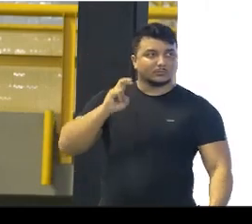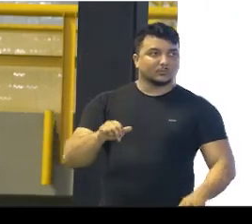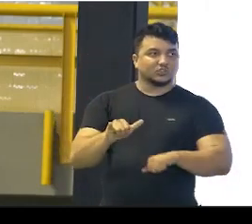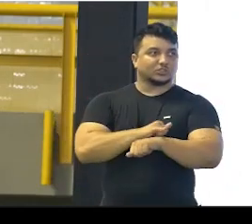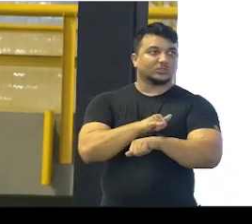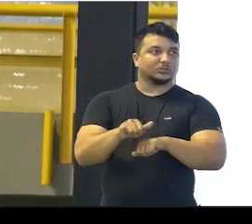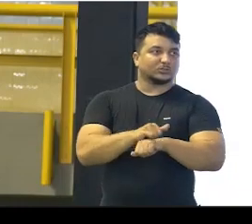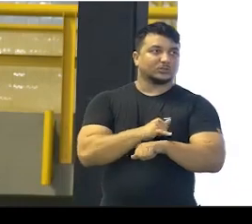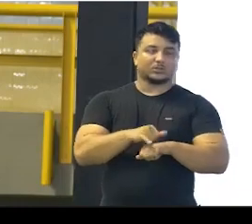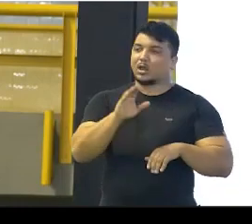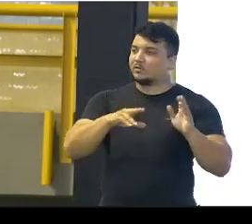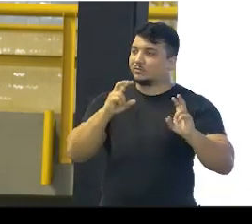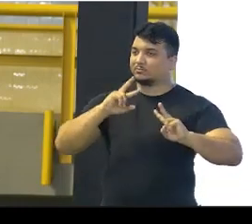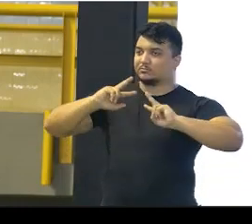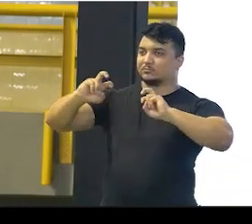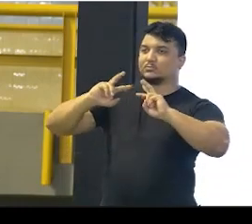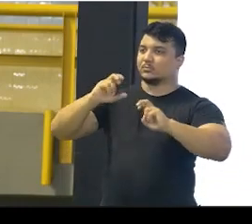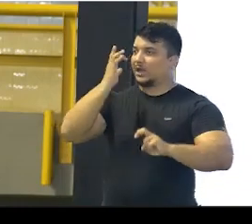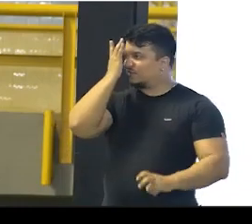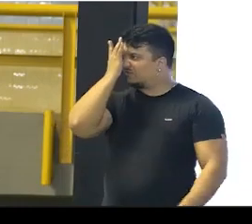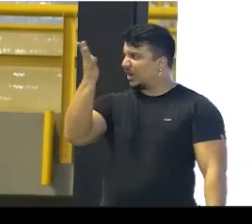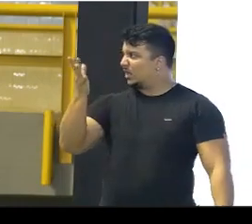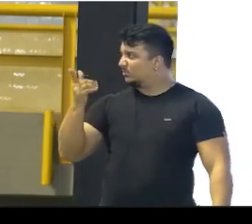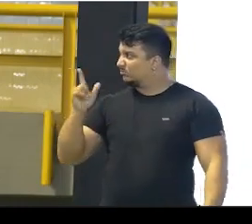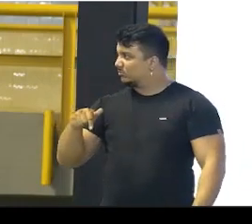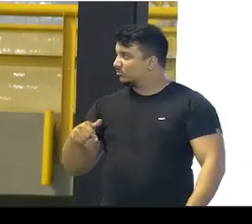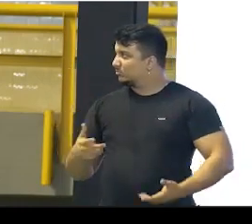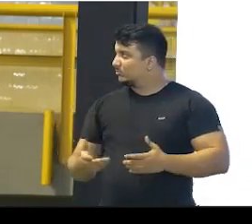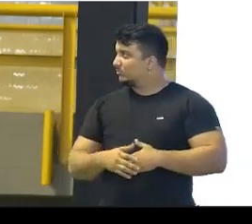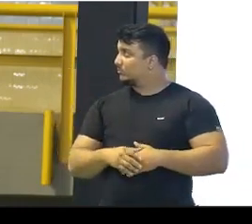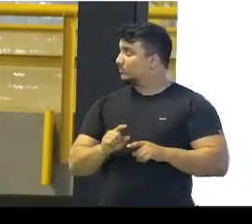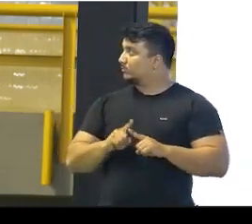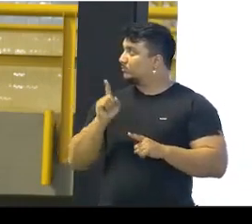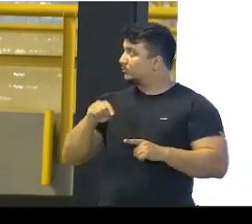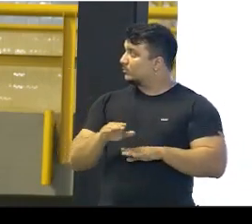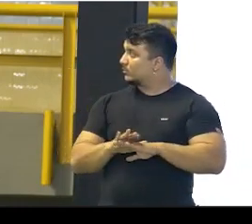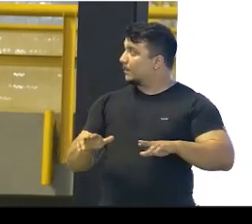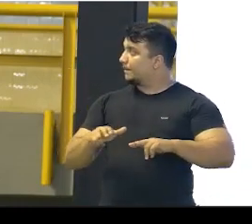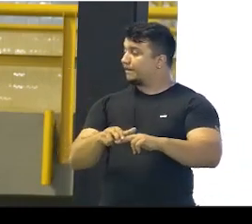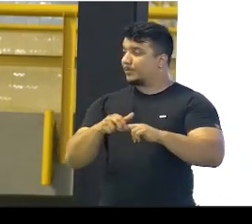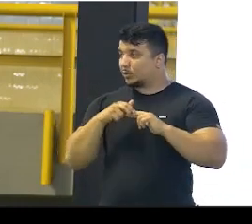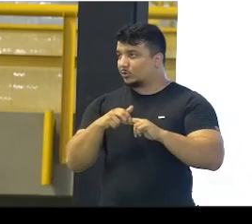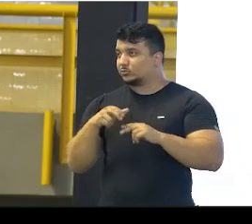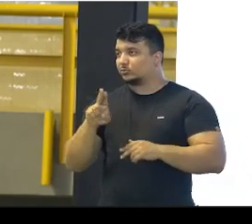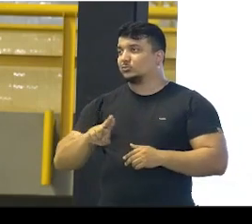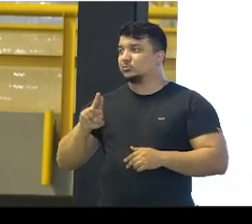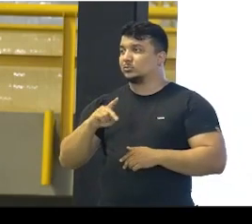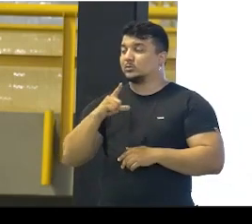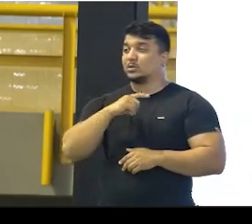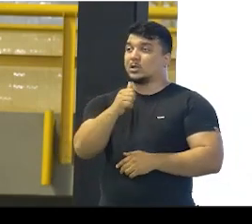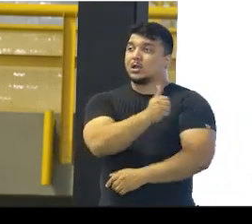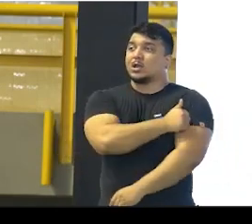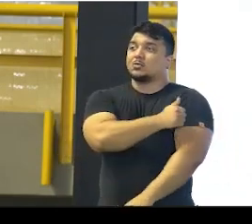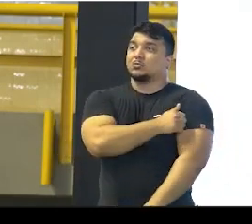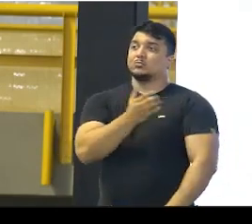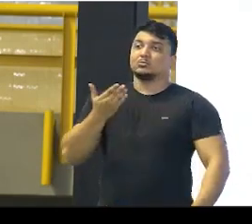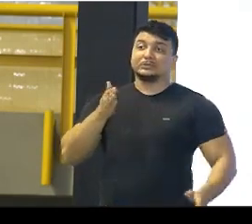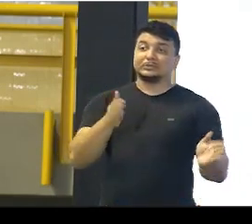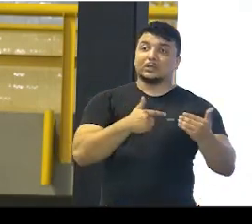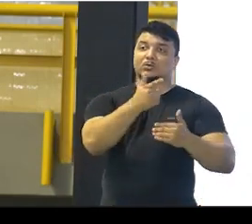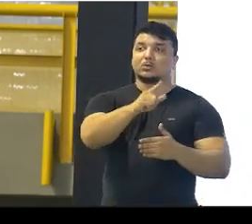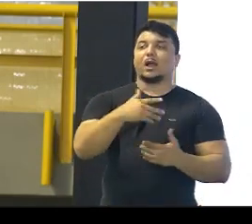5? 9. Então era exatamente o tamanho da árvore antes dela quebrar. E